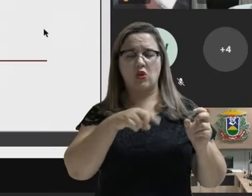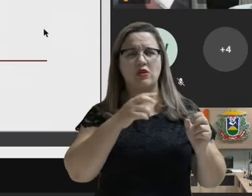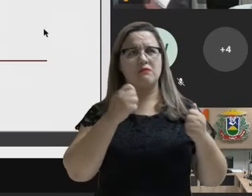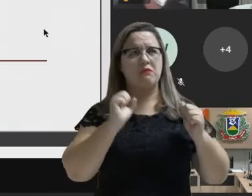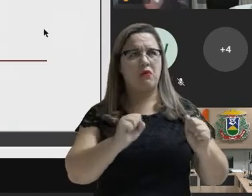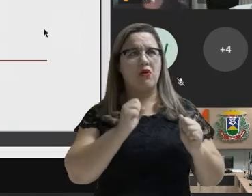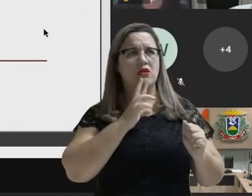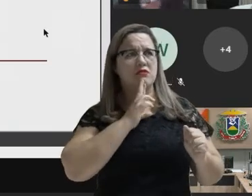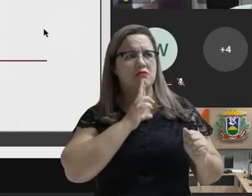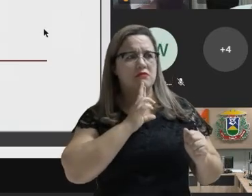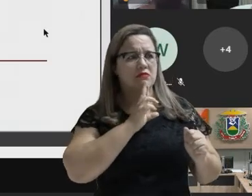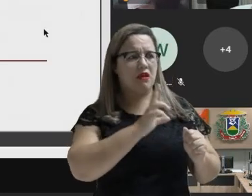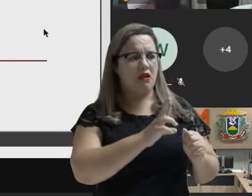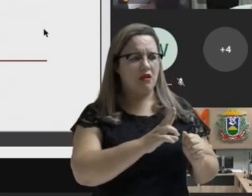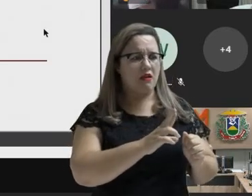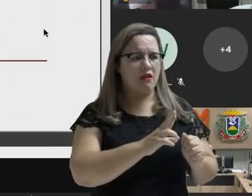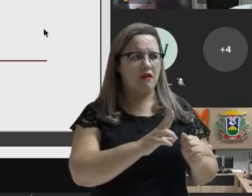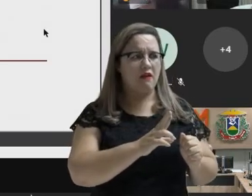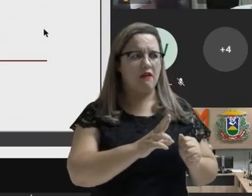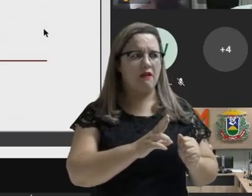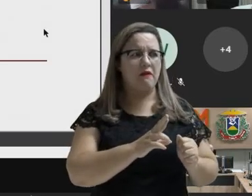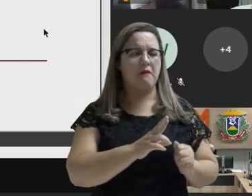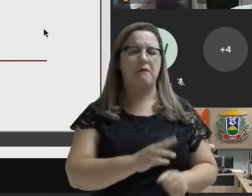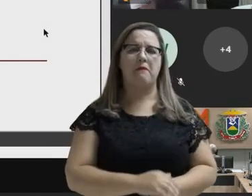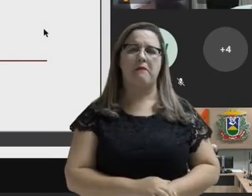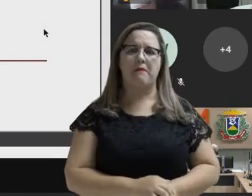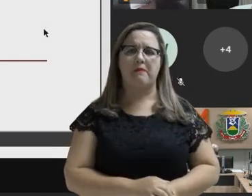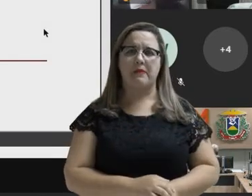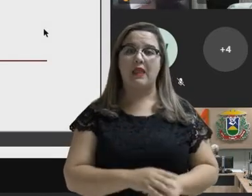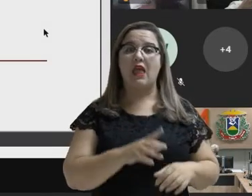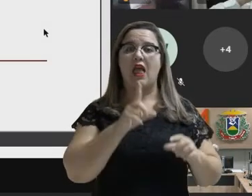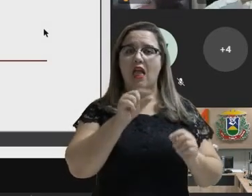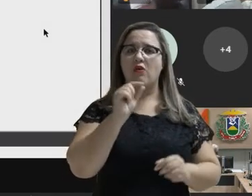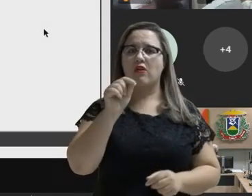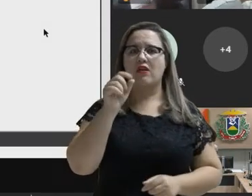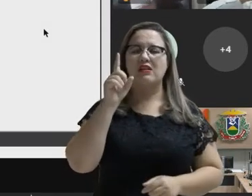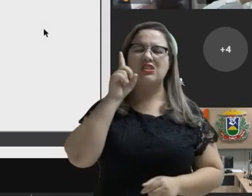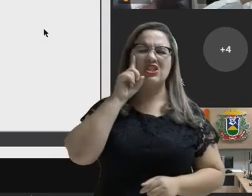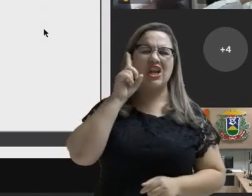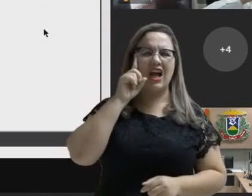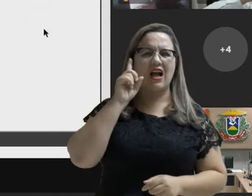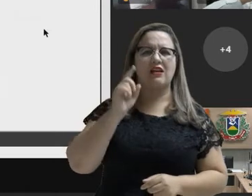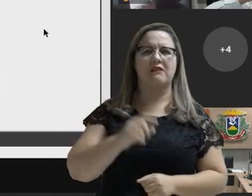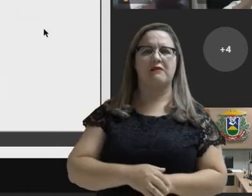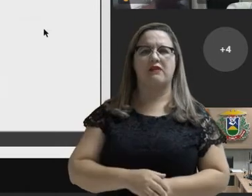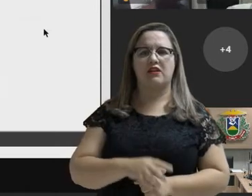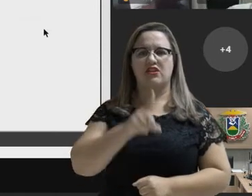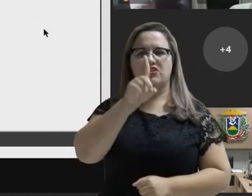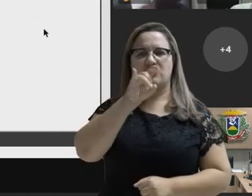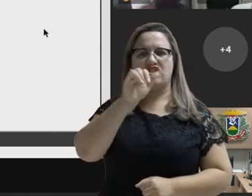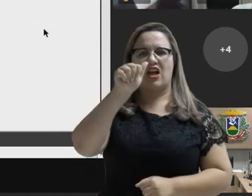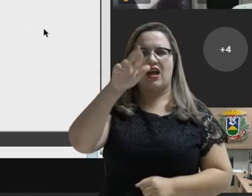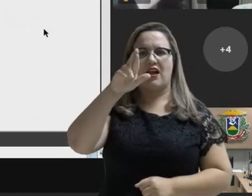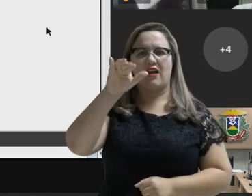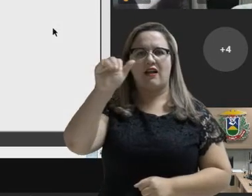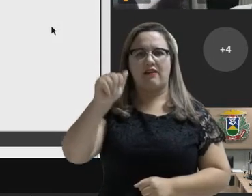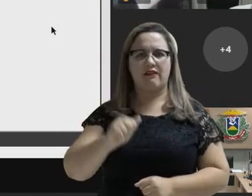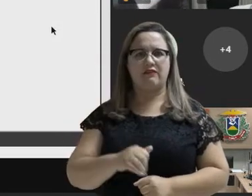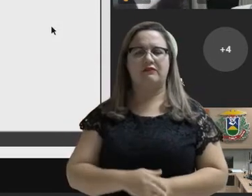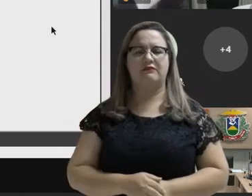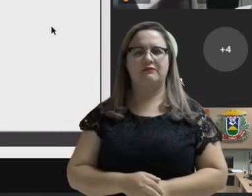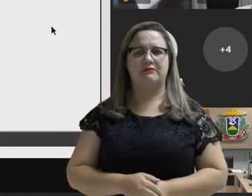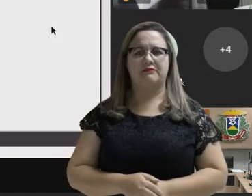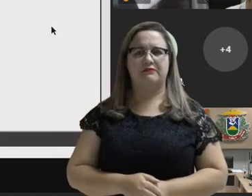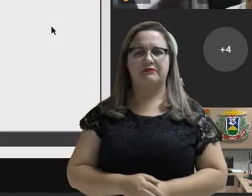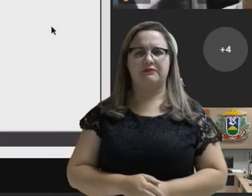viável refere-se às diárias, uma vez que tem um relatório do CAOP que apontando as